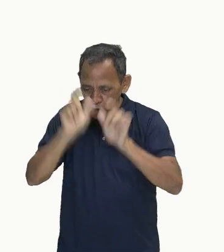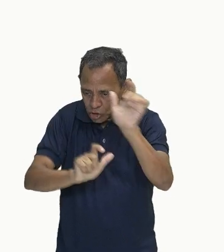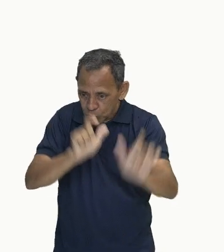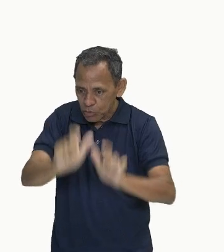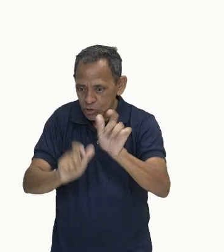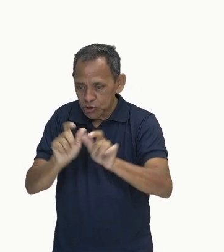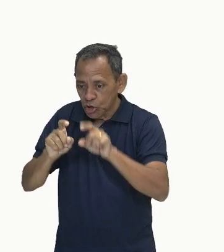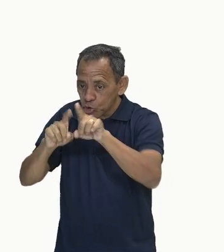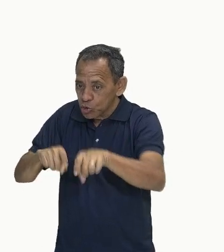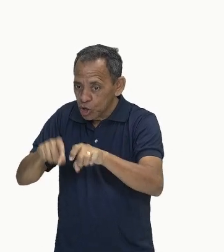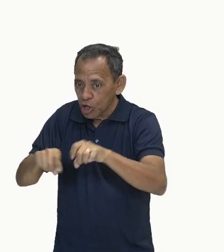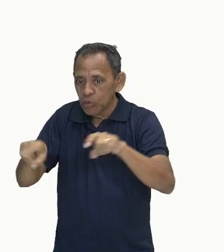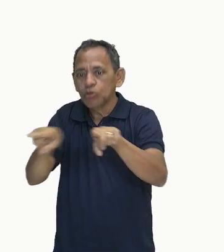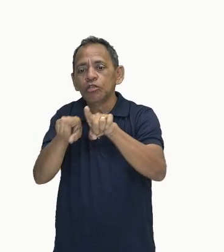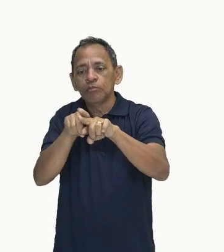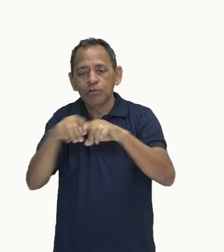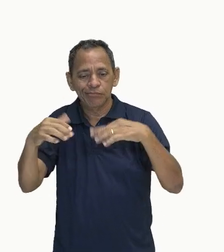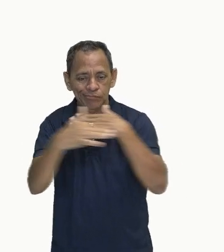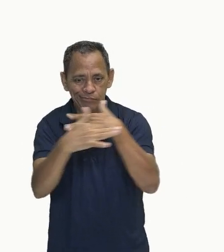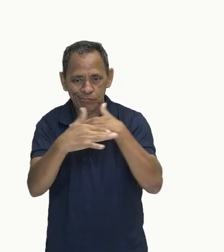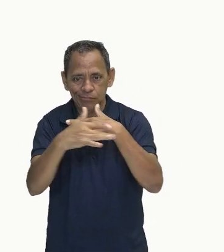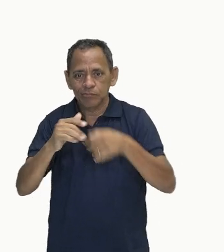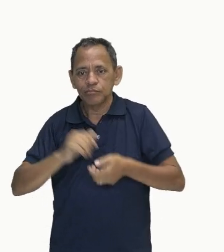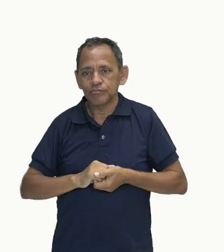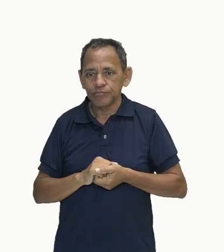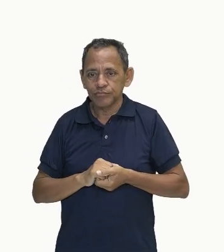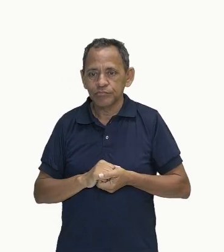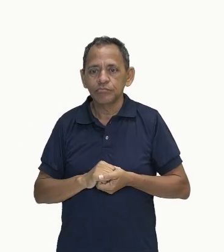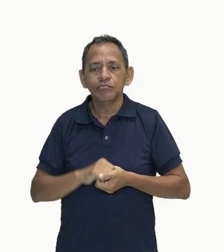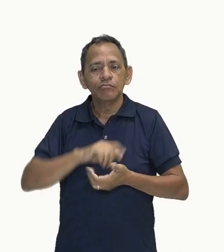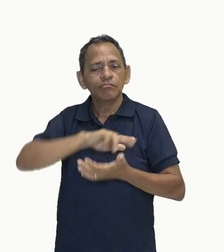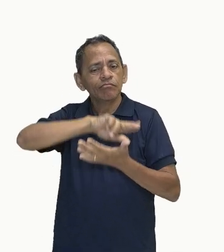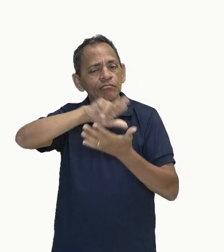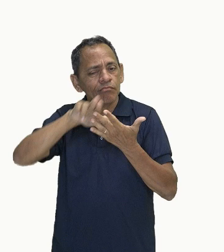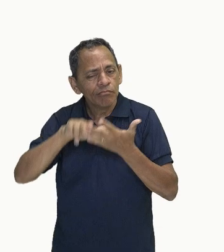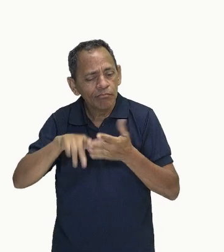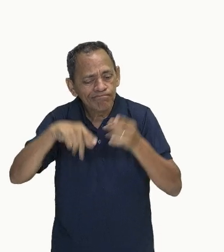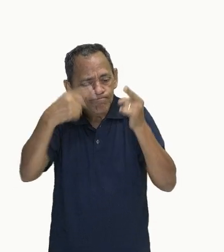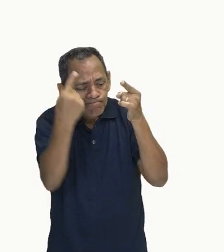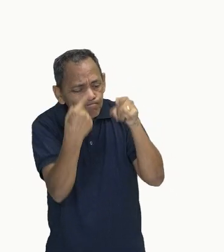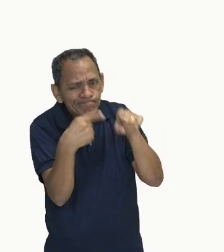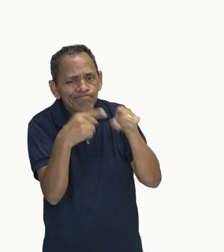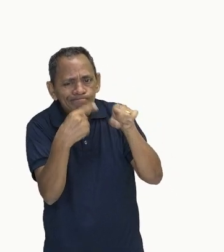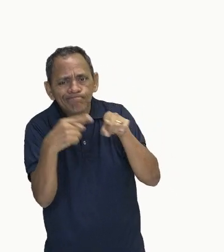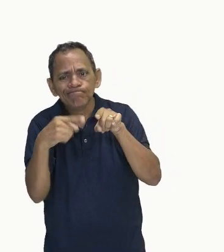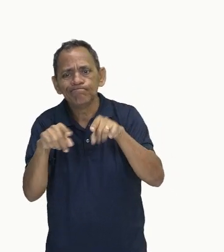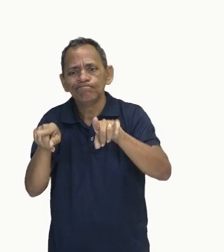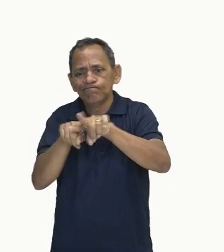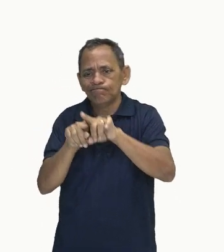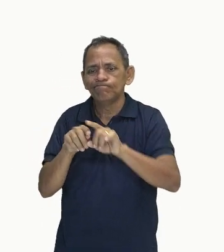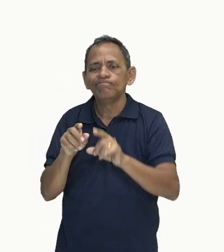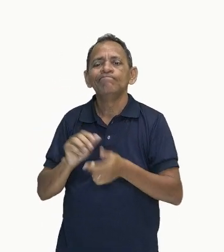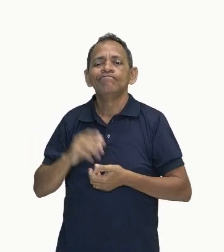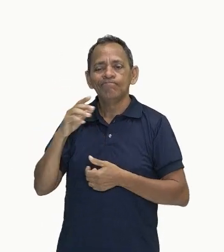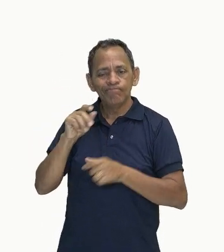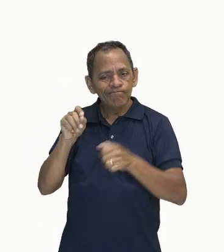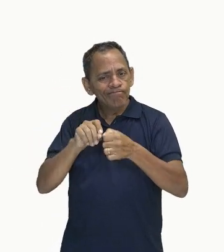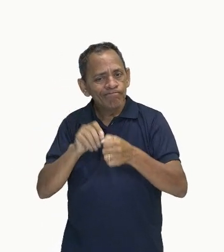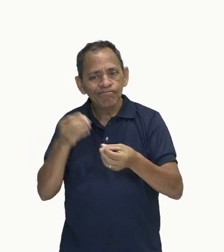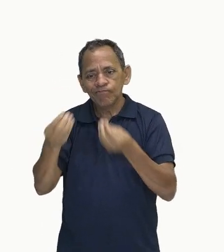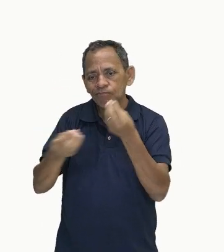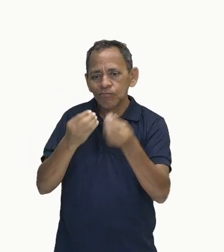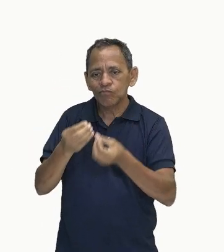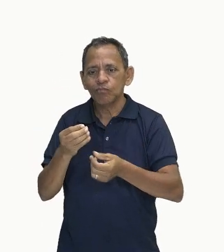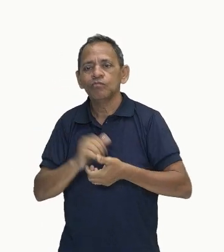aí na cidade, né? Então, várias discussões que são realizadas com relação ao que pode ser feito,